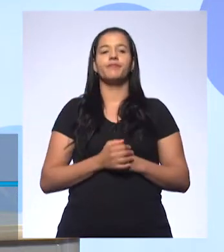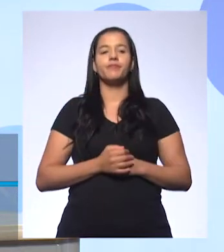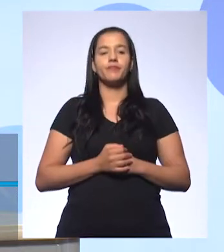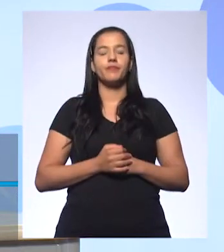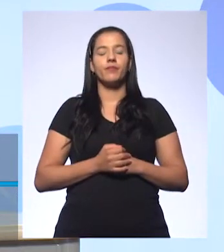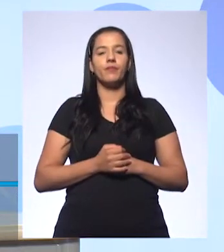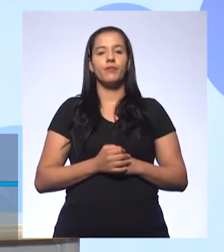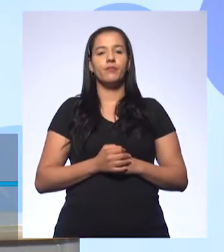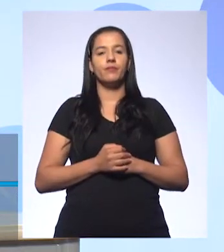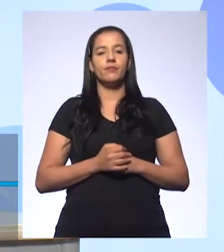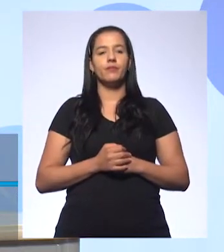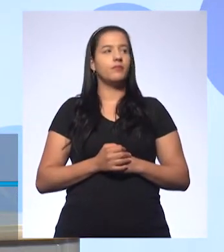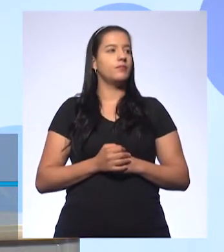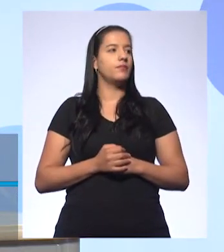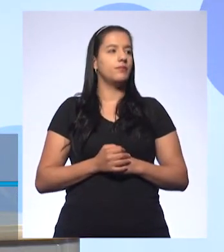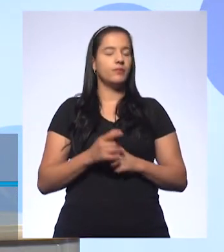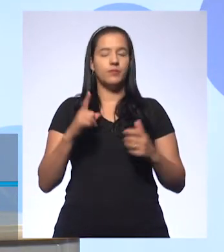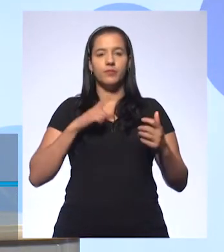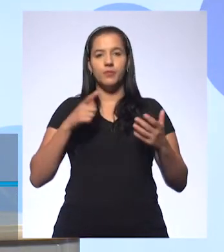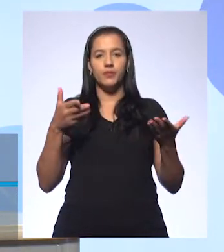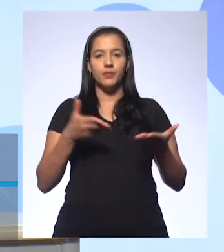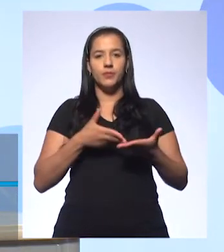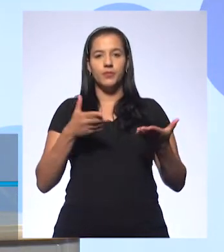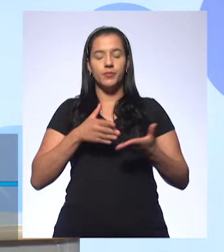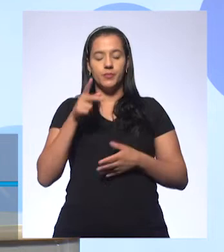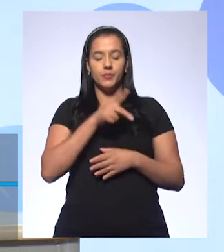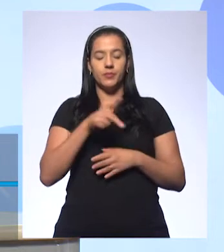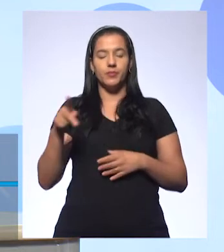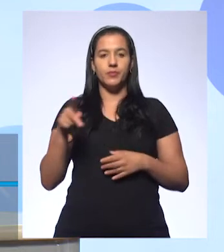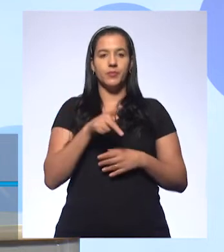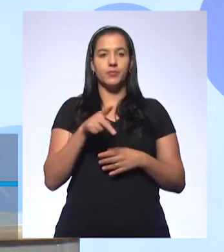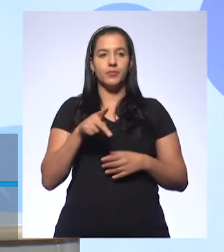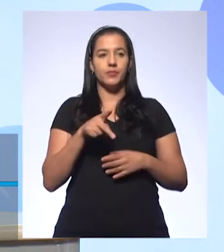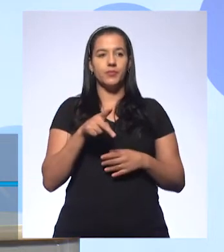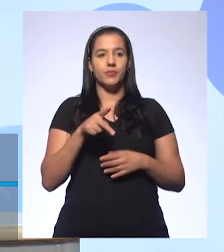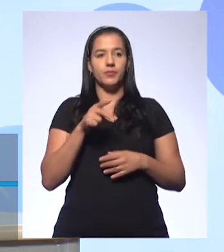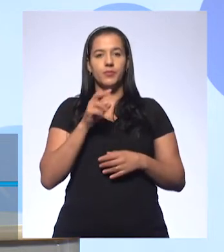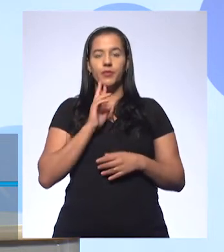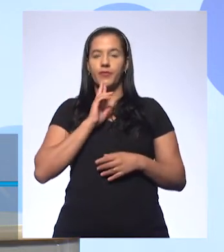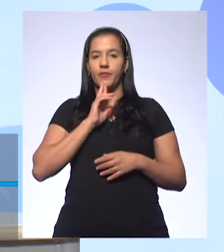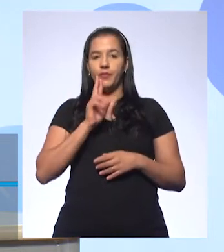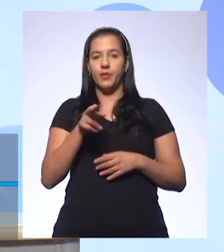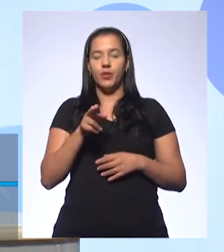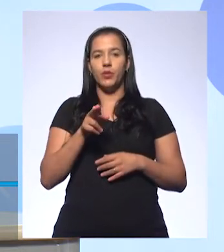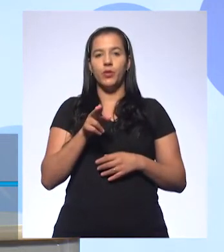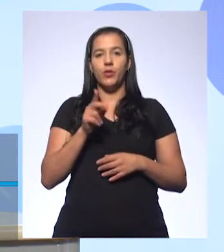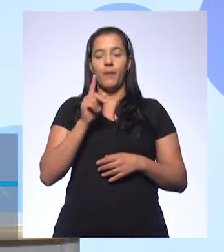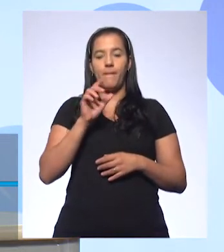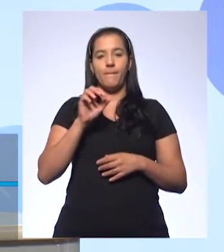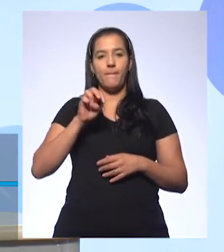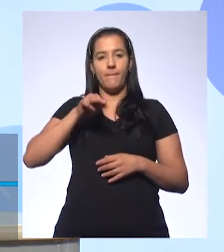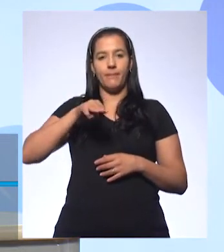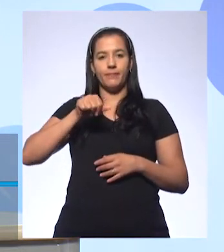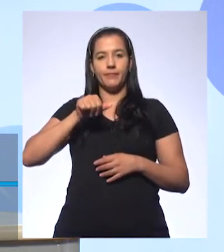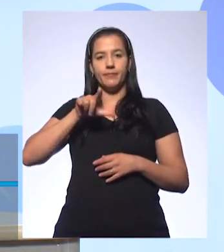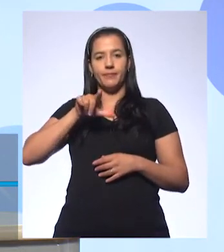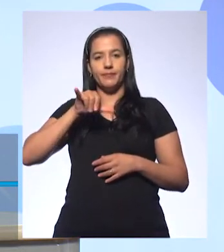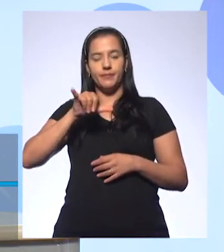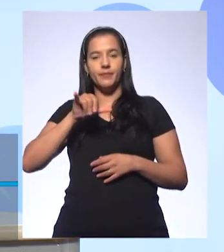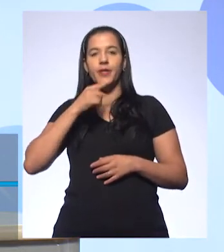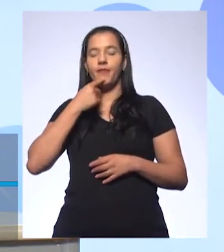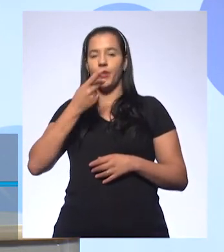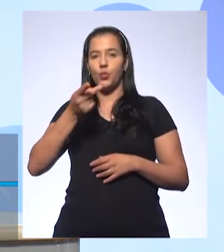Então, agora a professora que replicou aqui, eu acho que a professora Marli, é isso, né?